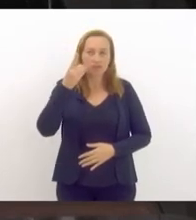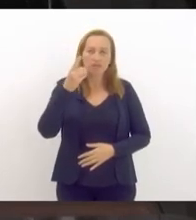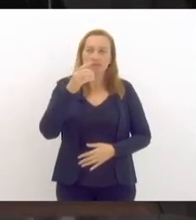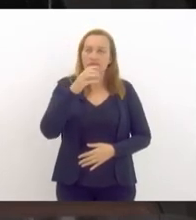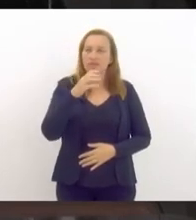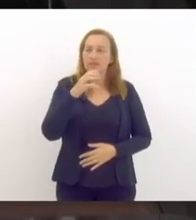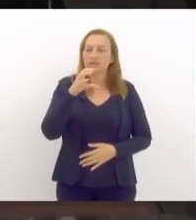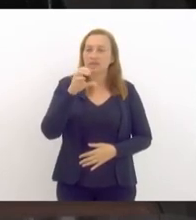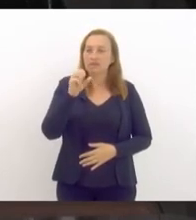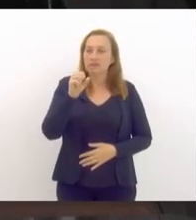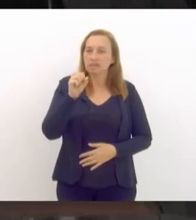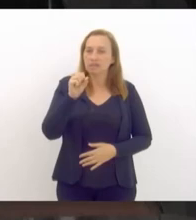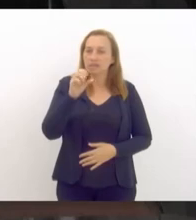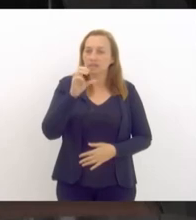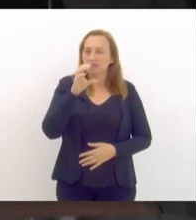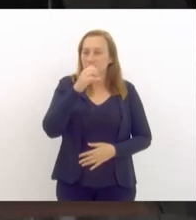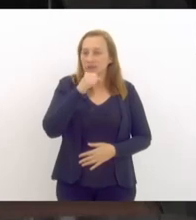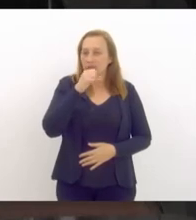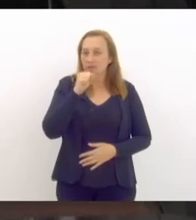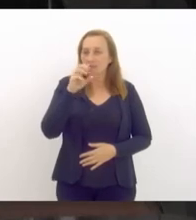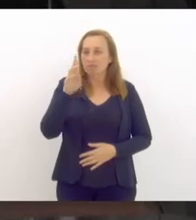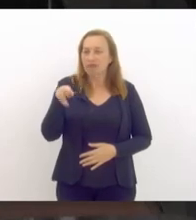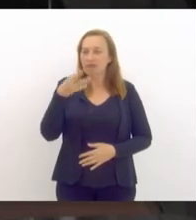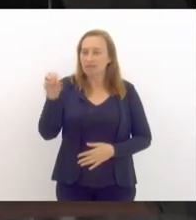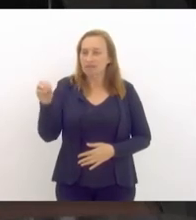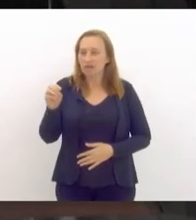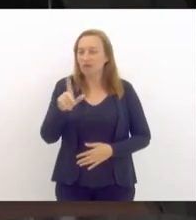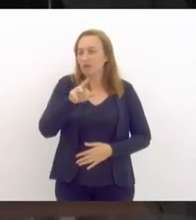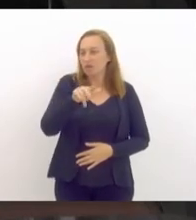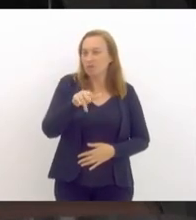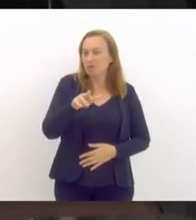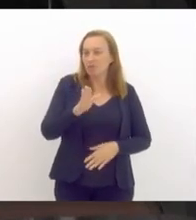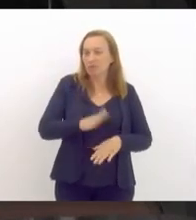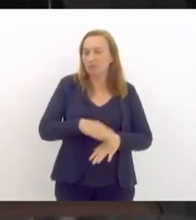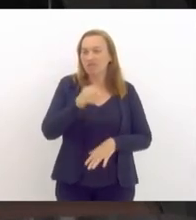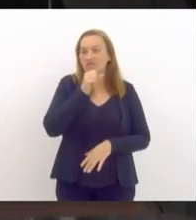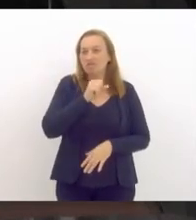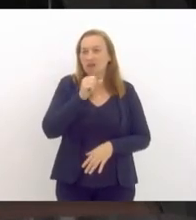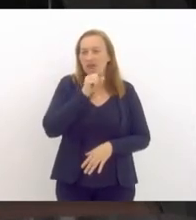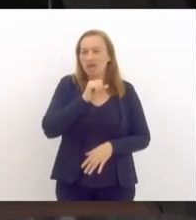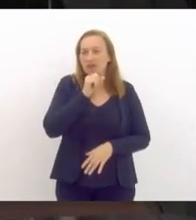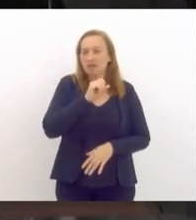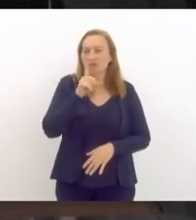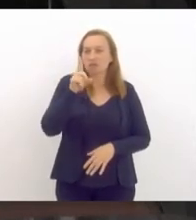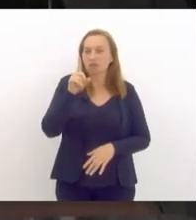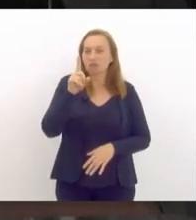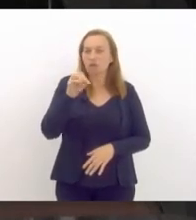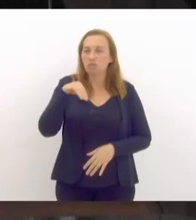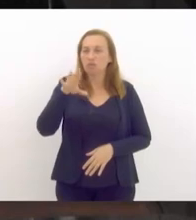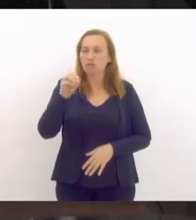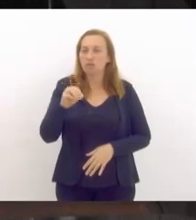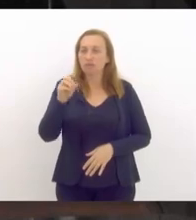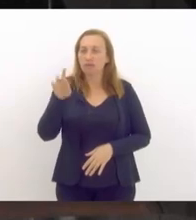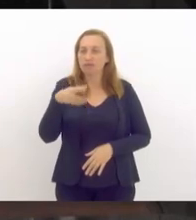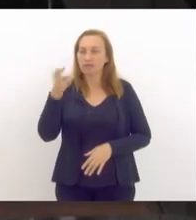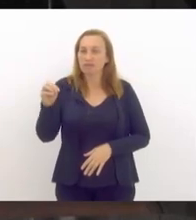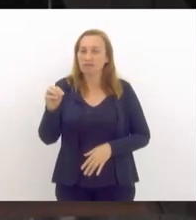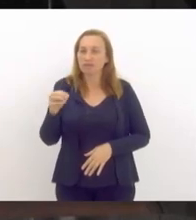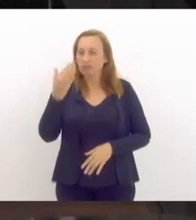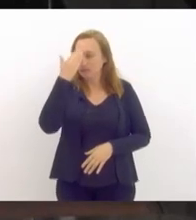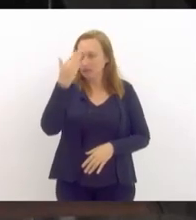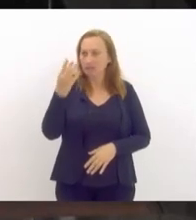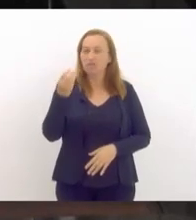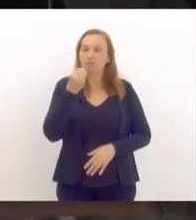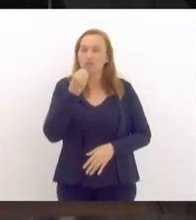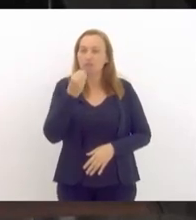brasão chama assim porque o irmão mais velho do Domingo Brasil e agradeço de um fundo do meu coração aqui